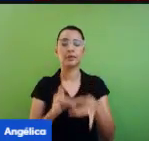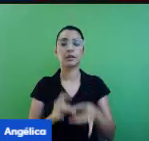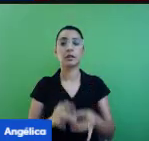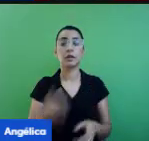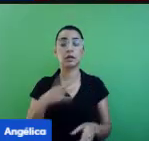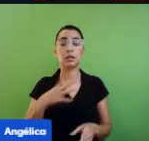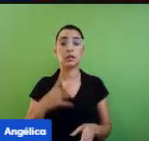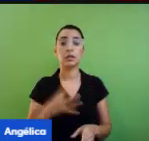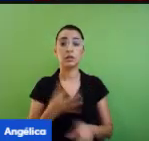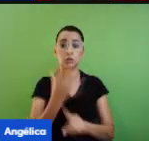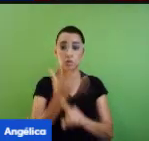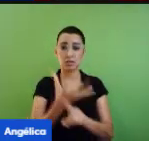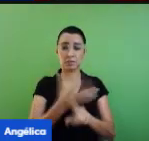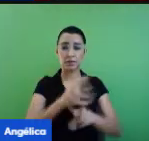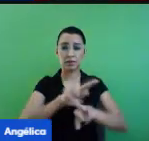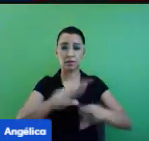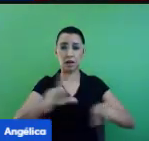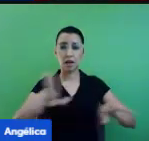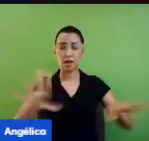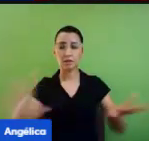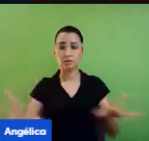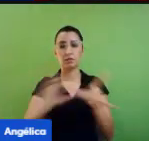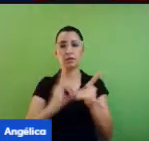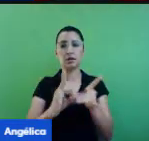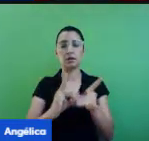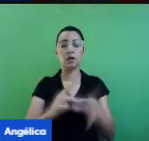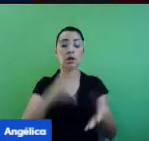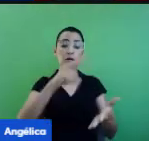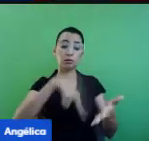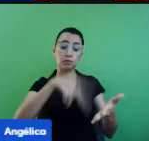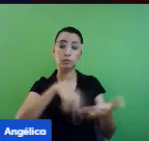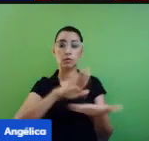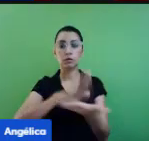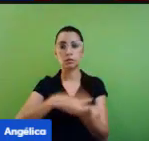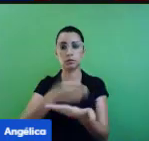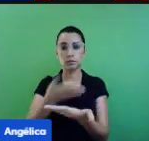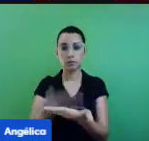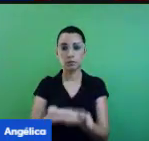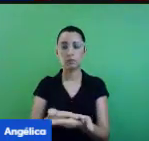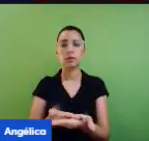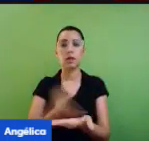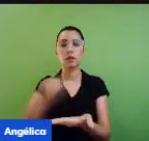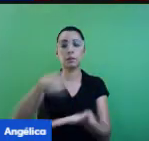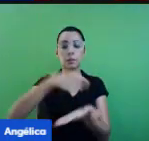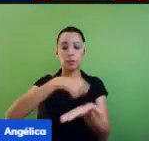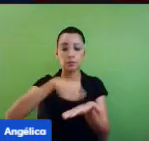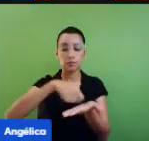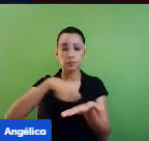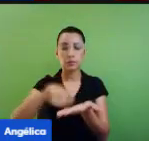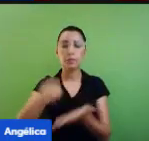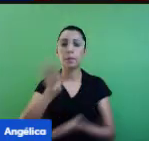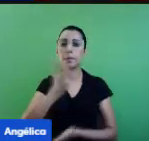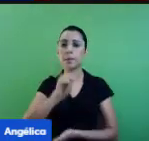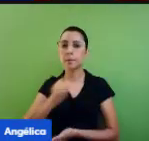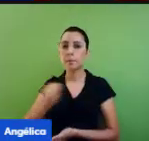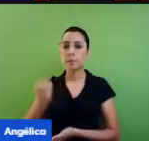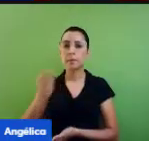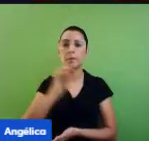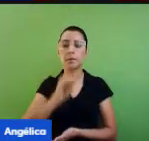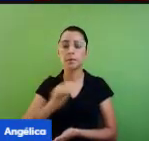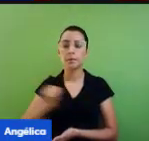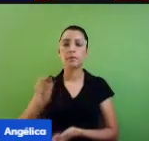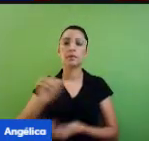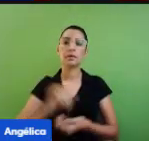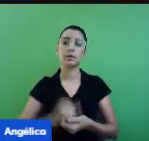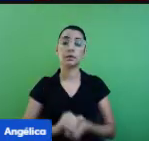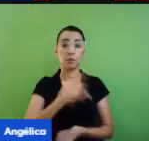curriculares, seria a leitura, a interpretação, e aí depois a escrita, a oralidade. E ela